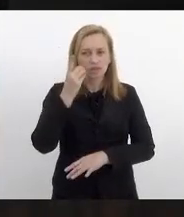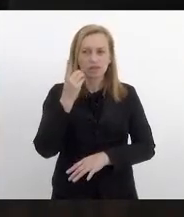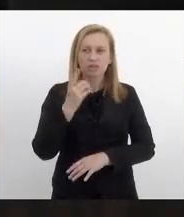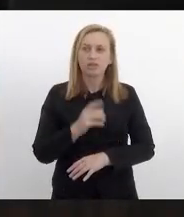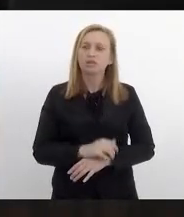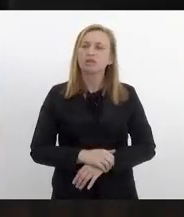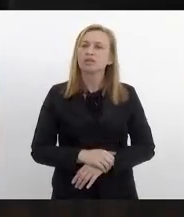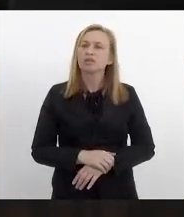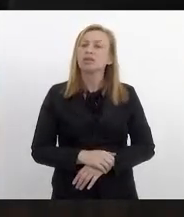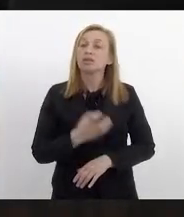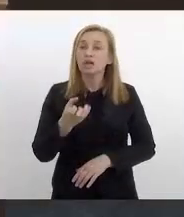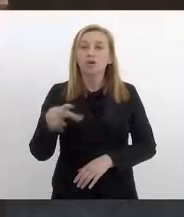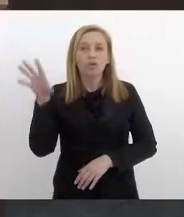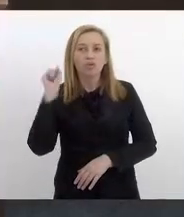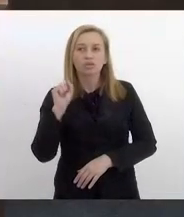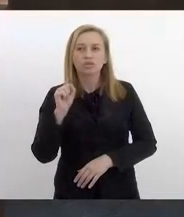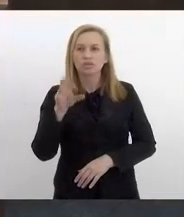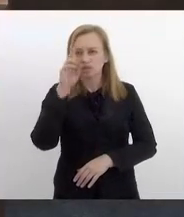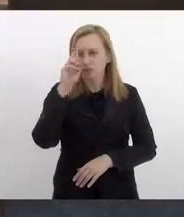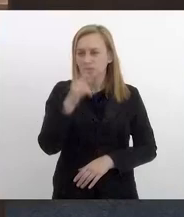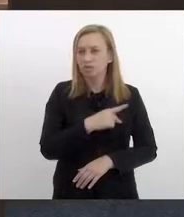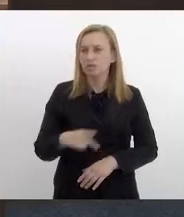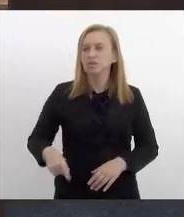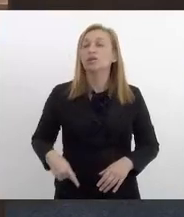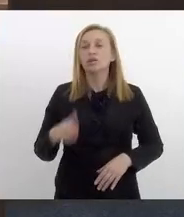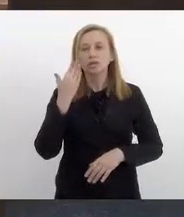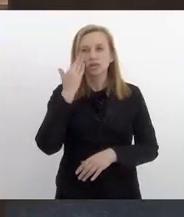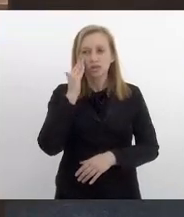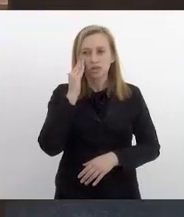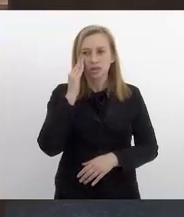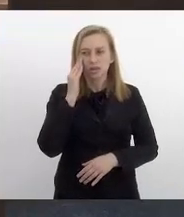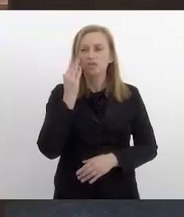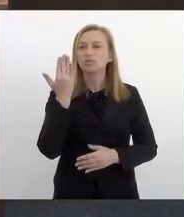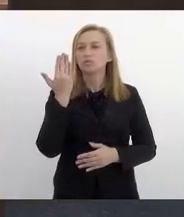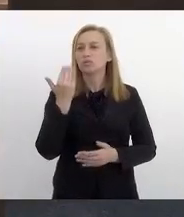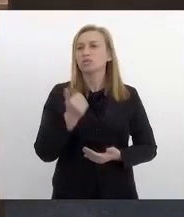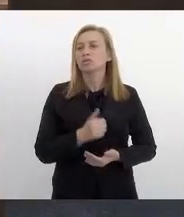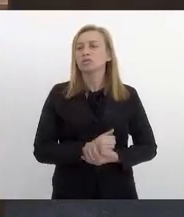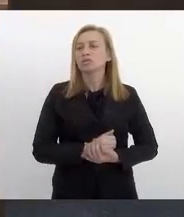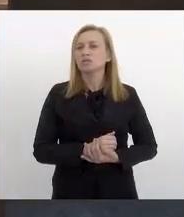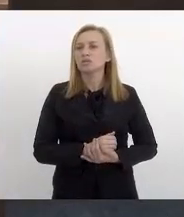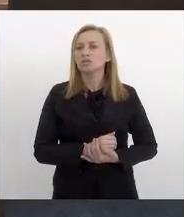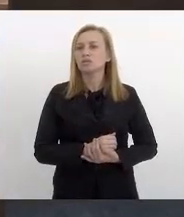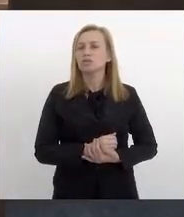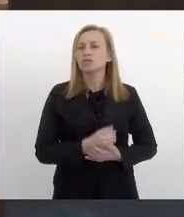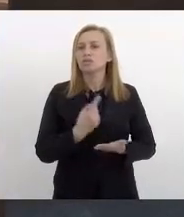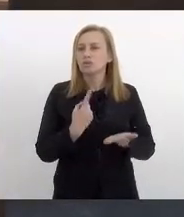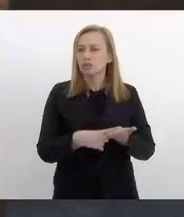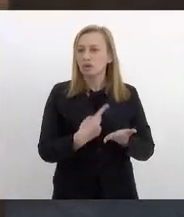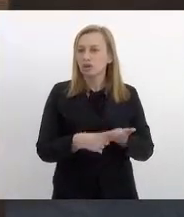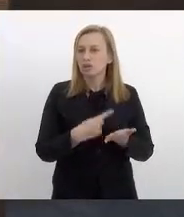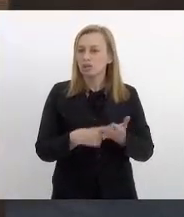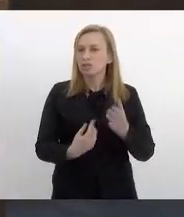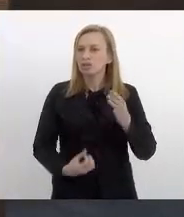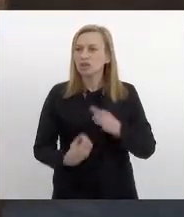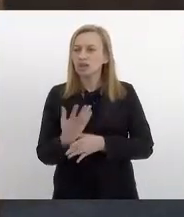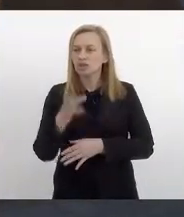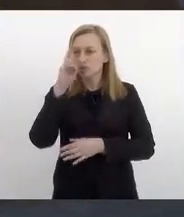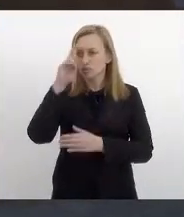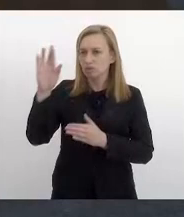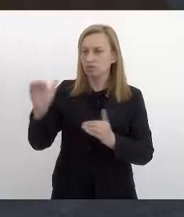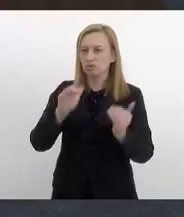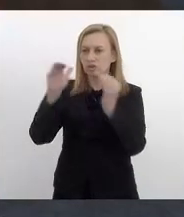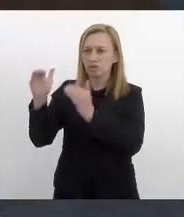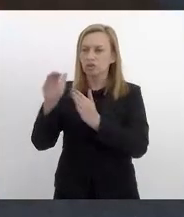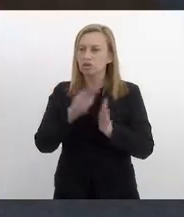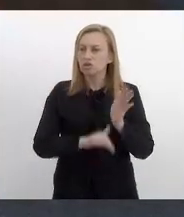Alana, quero ouvi-la. Presidente, eu entendo e compreendo o acordo construído por Vossa Excelência. Eu